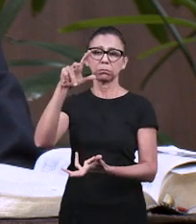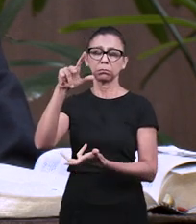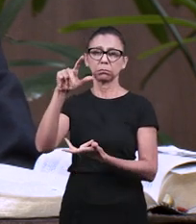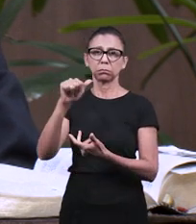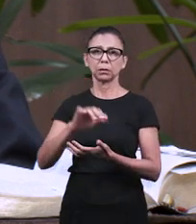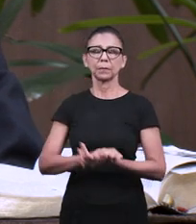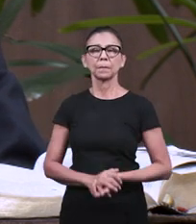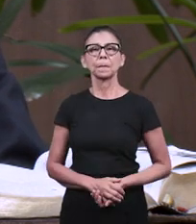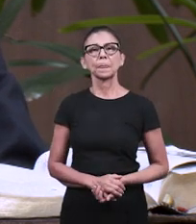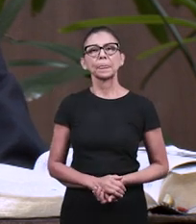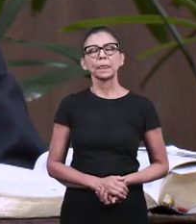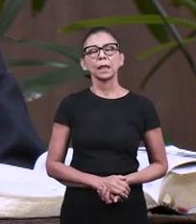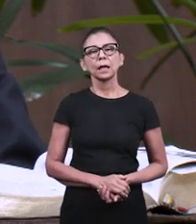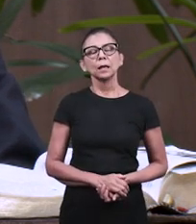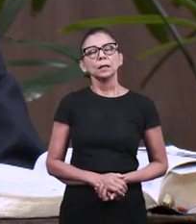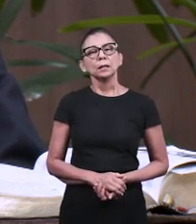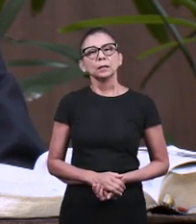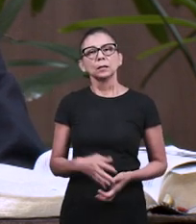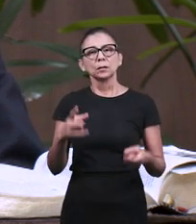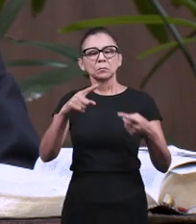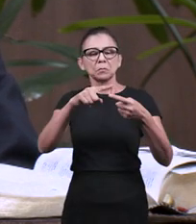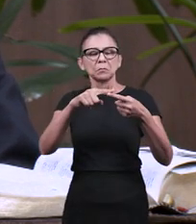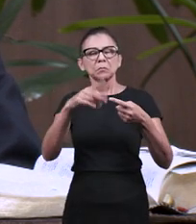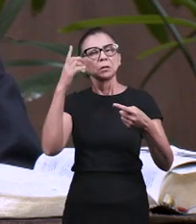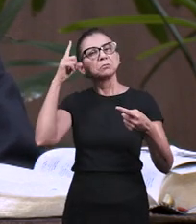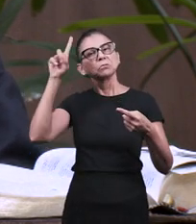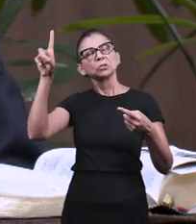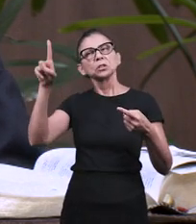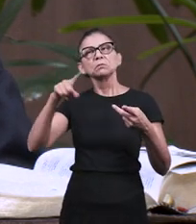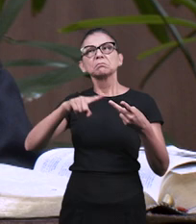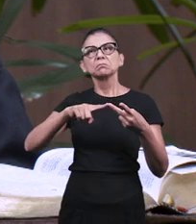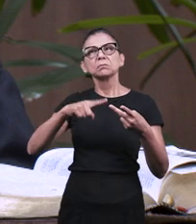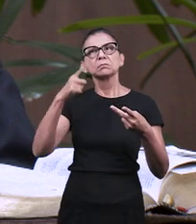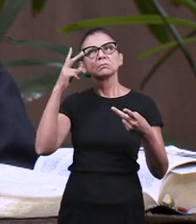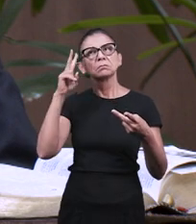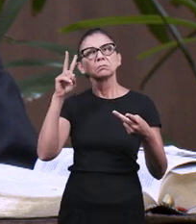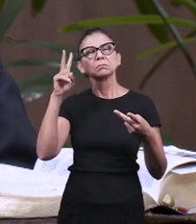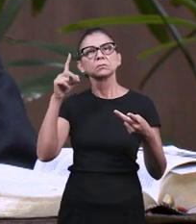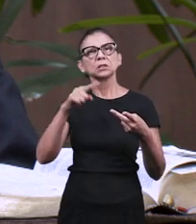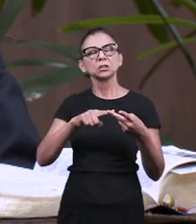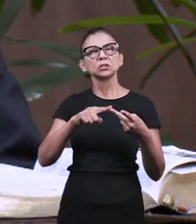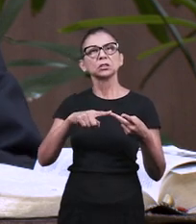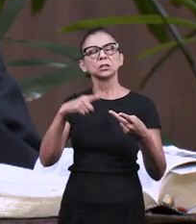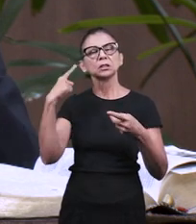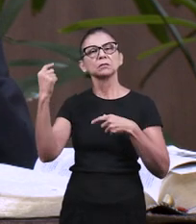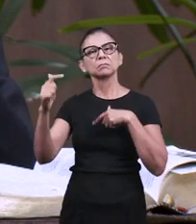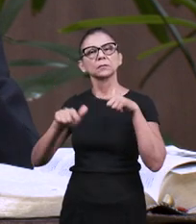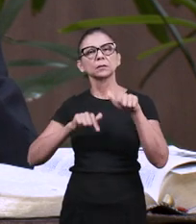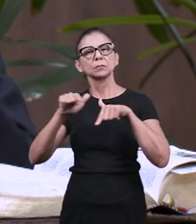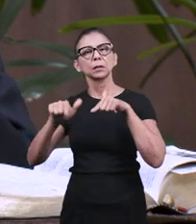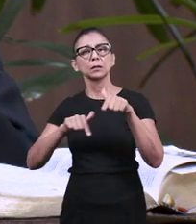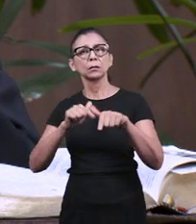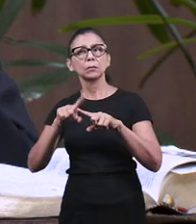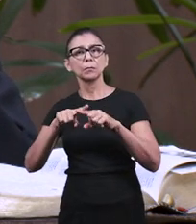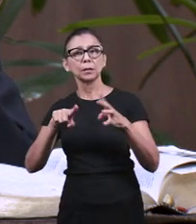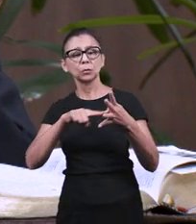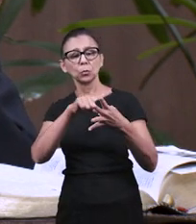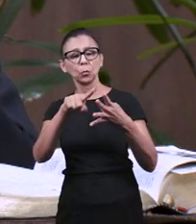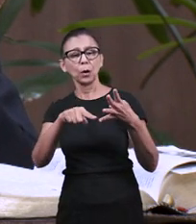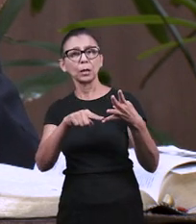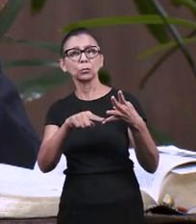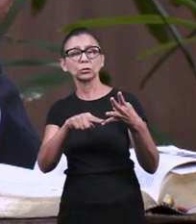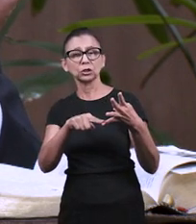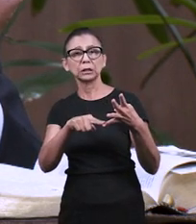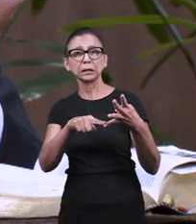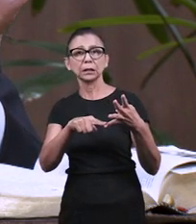Mas, primeiro dia Deus fez tal coisa, segundo dia, mas o dia só passou a existir a partir do